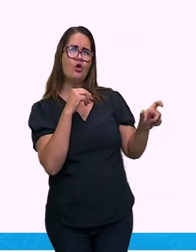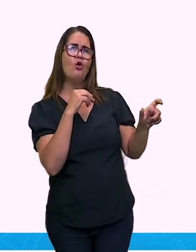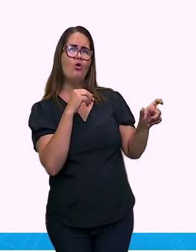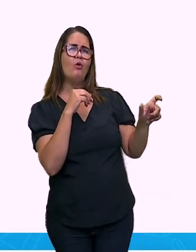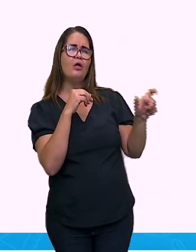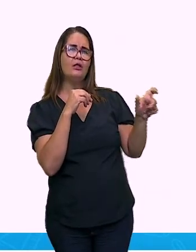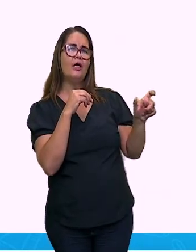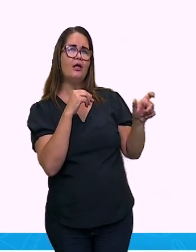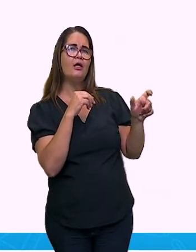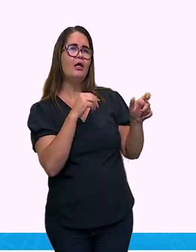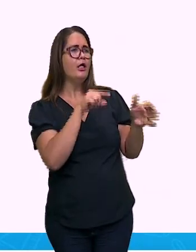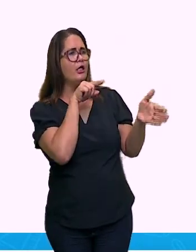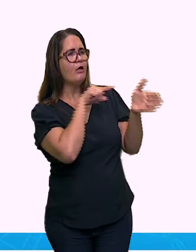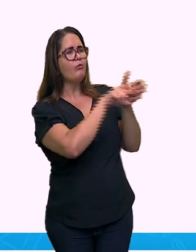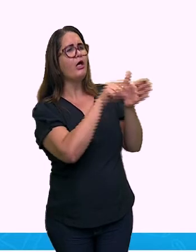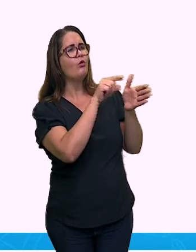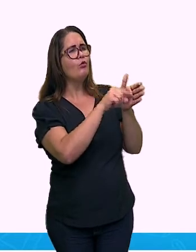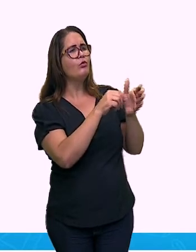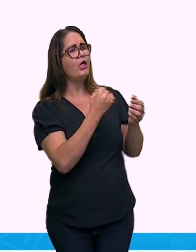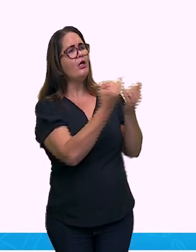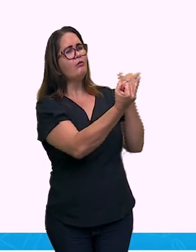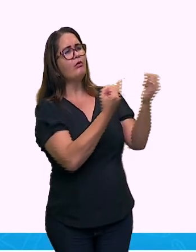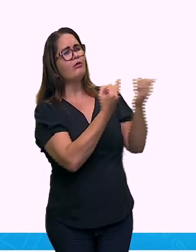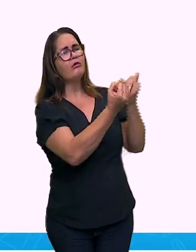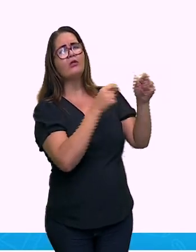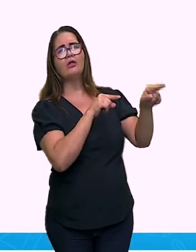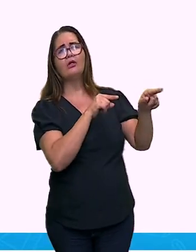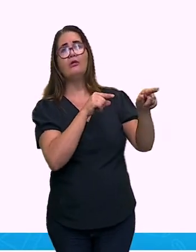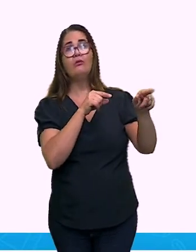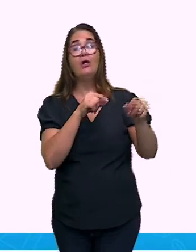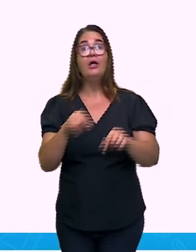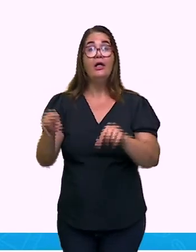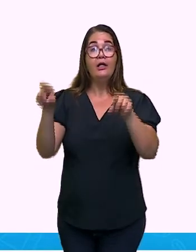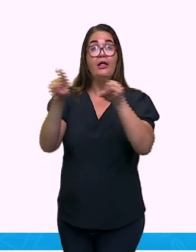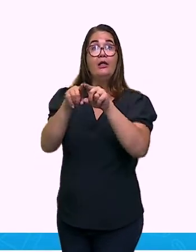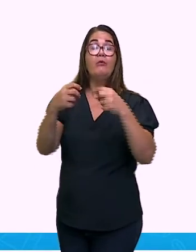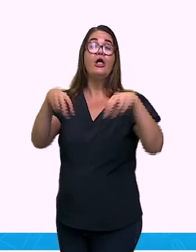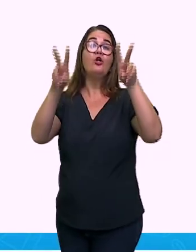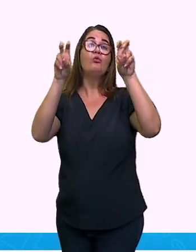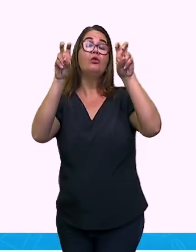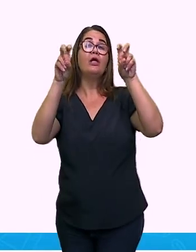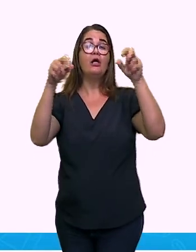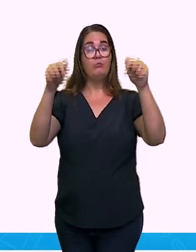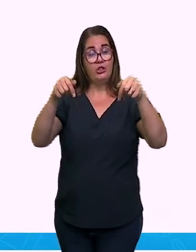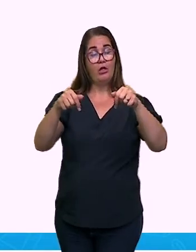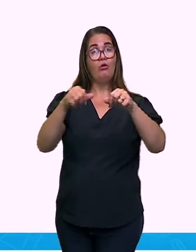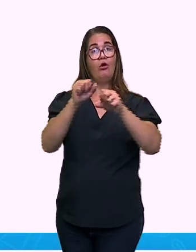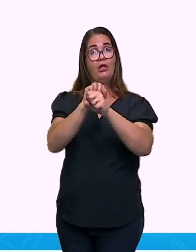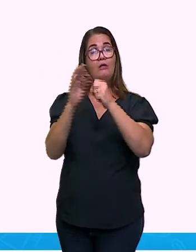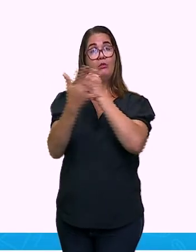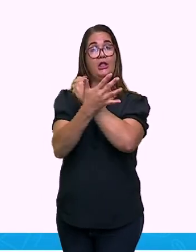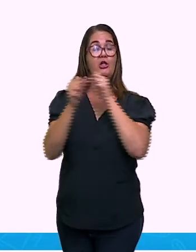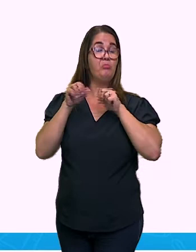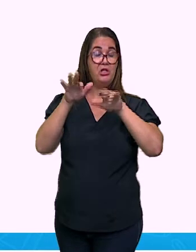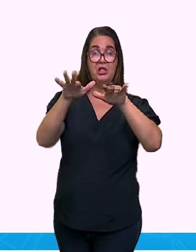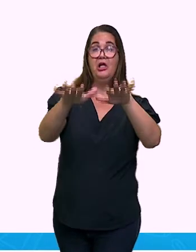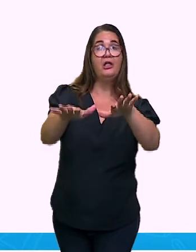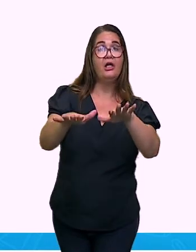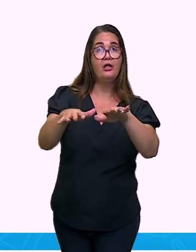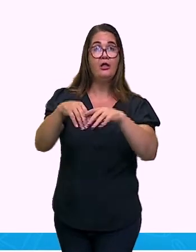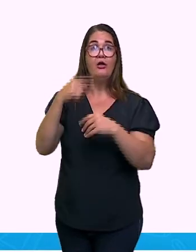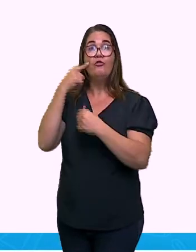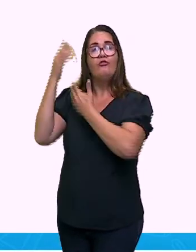o título, a educação em tempos de pandemia. Aí aqui nesta parte tem da